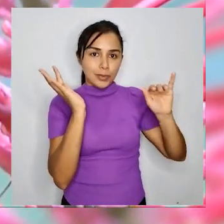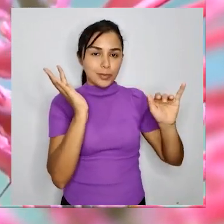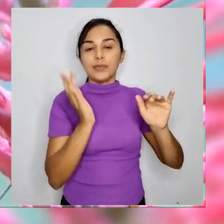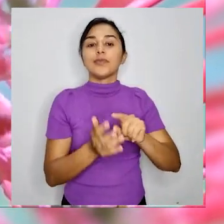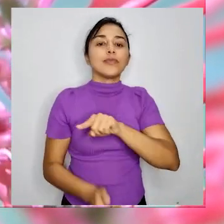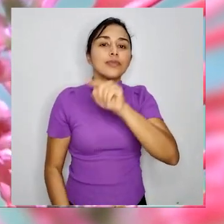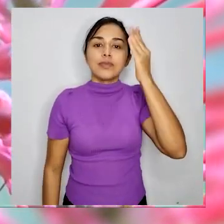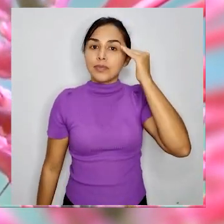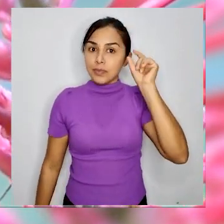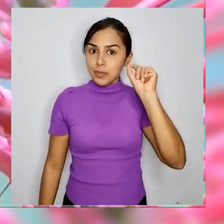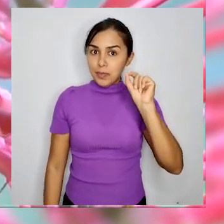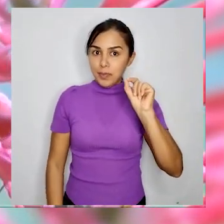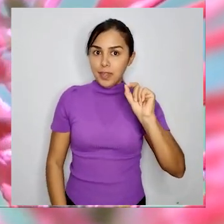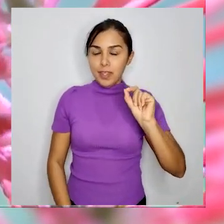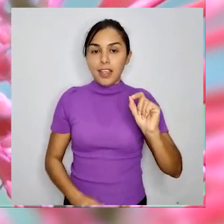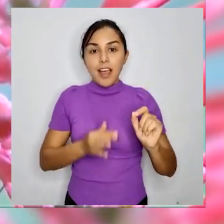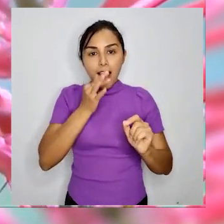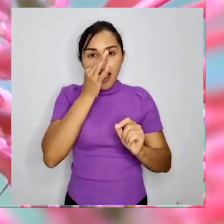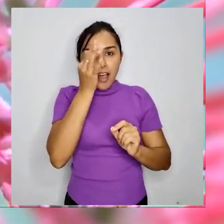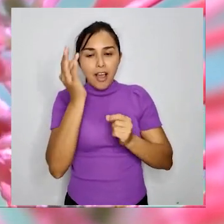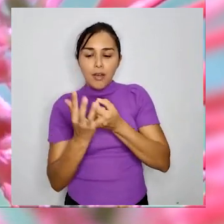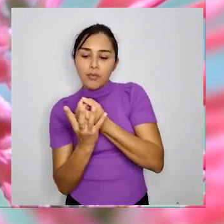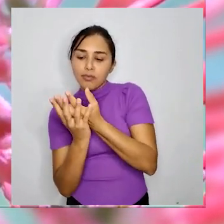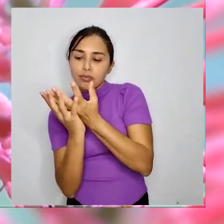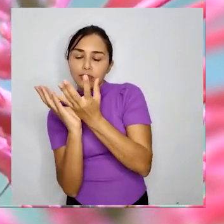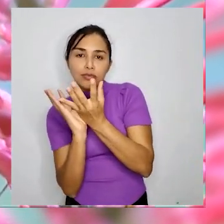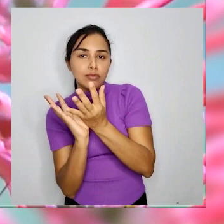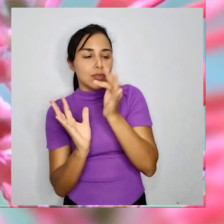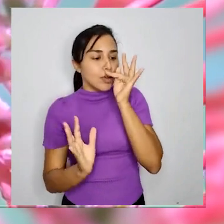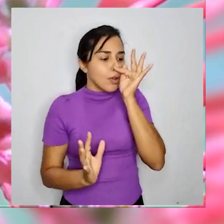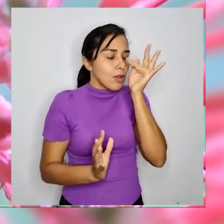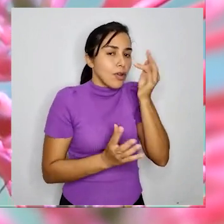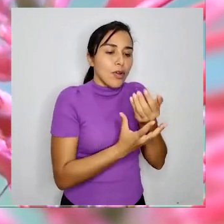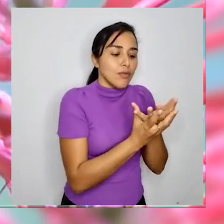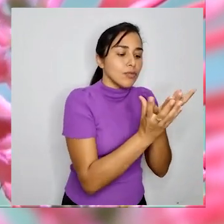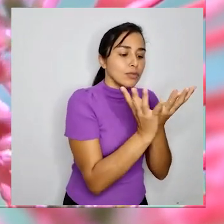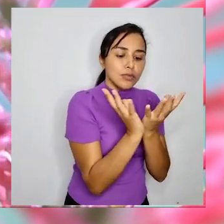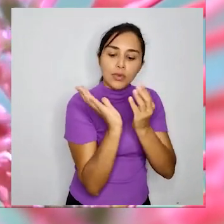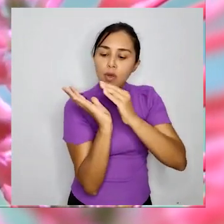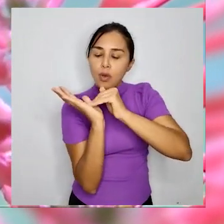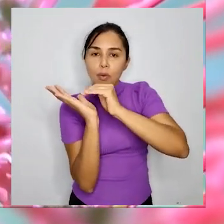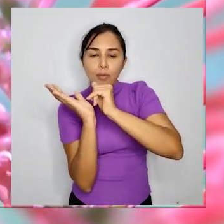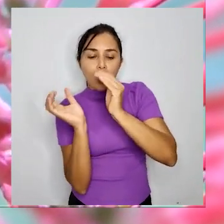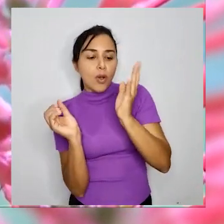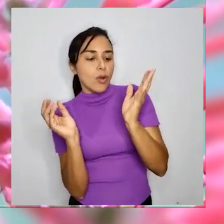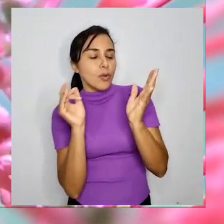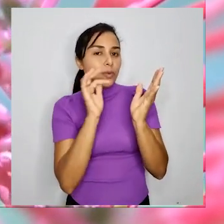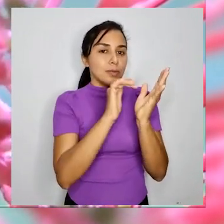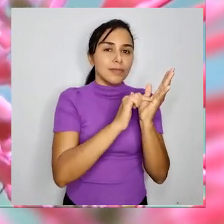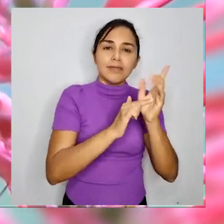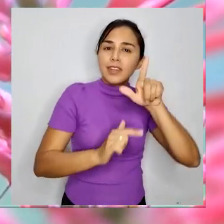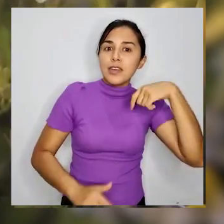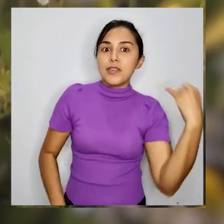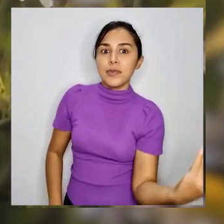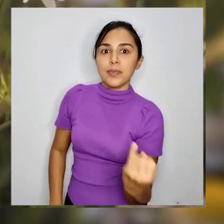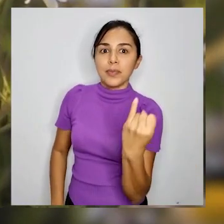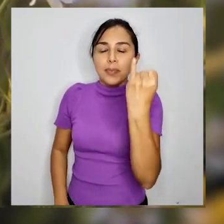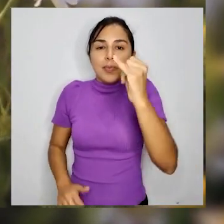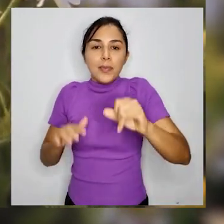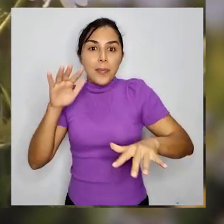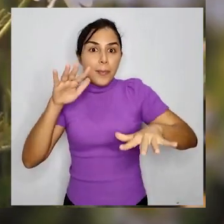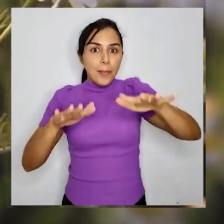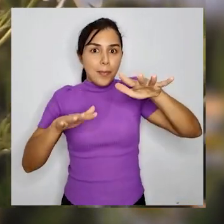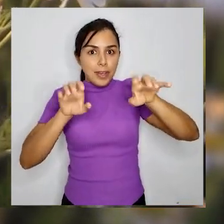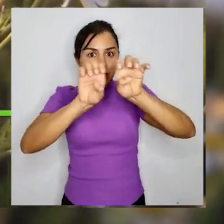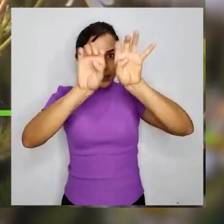sabia que a polinização é essencial para o correto funcionamento e equilíbrio ecológico do planeta? Neste vídeo do